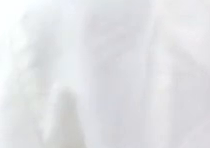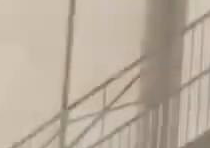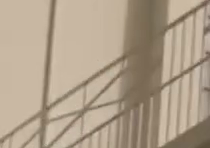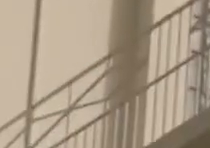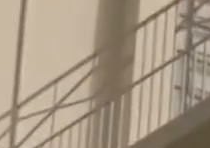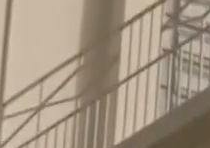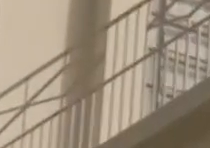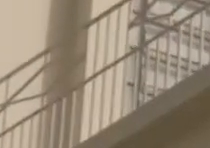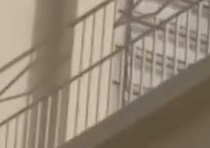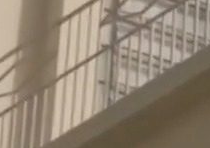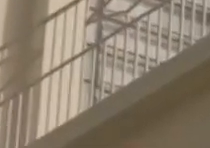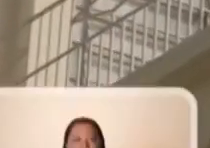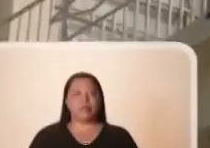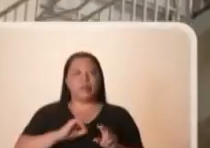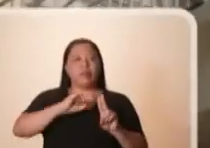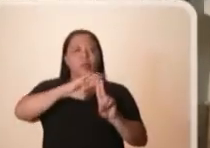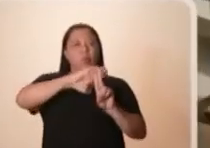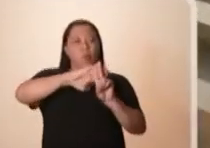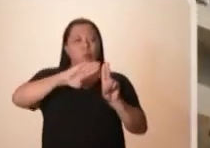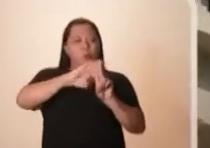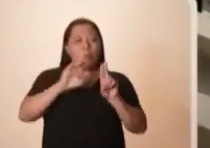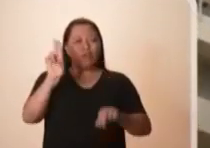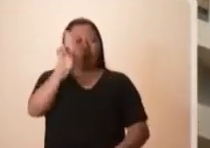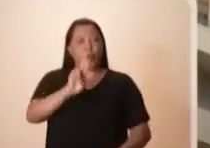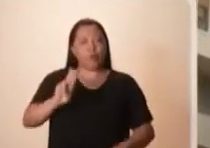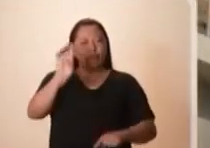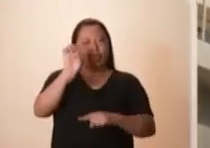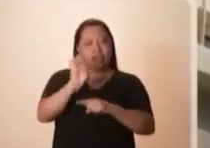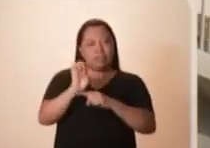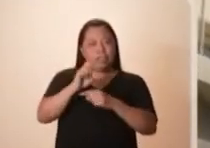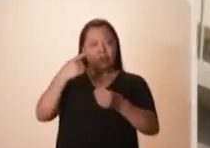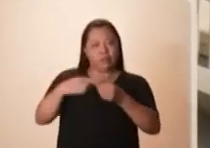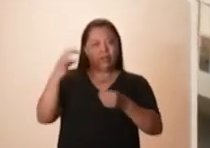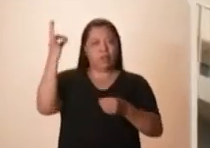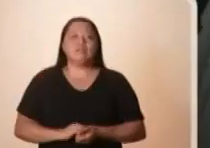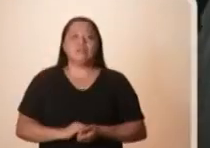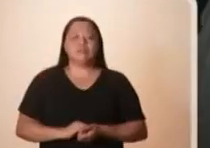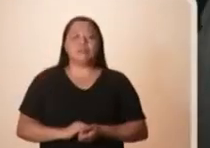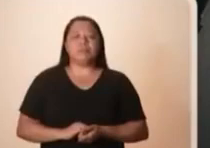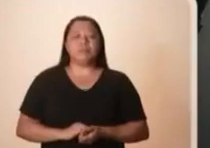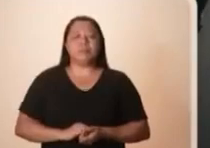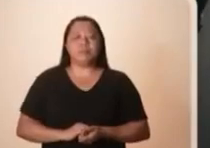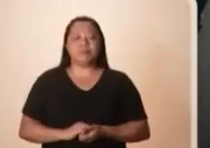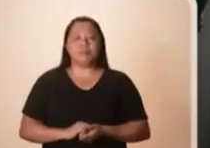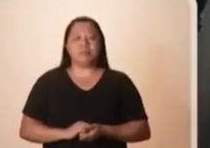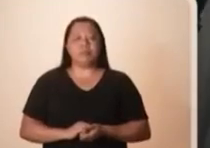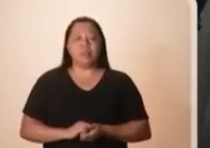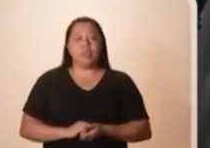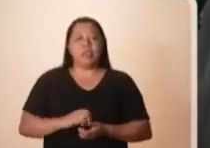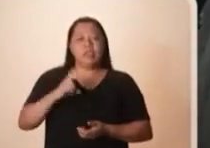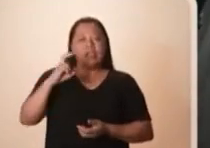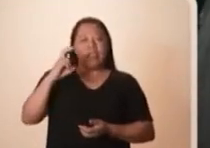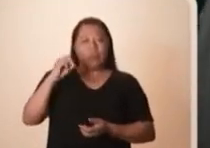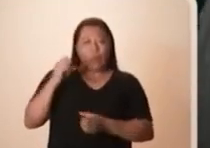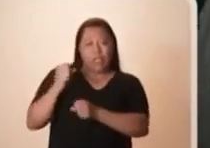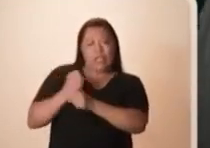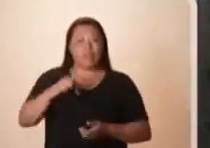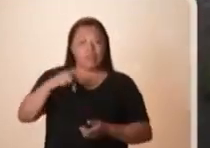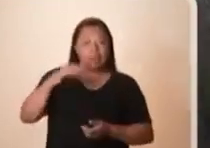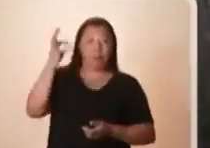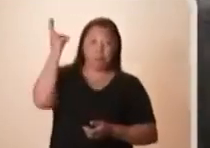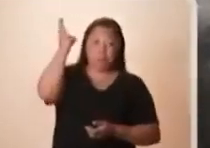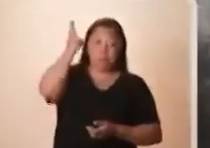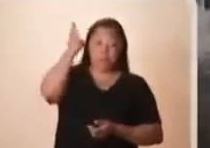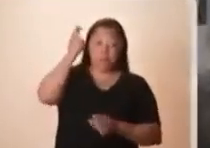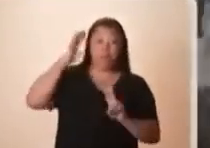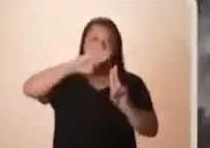de jornalismo que serão afastados de forma cautelar será ou não já foram afastados pelo EPG Universidade Estadual de